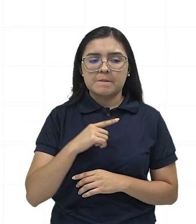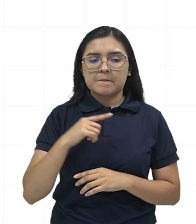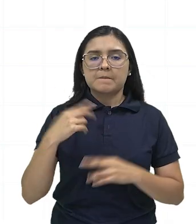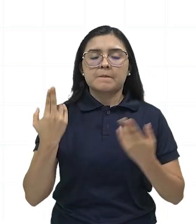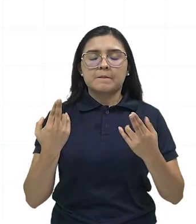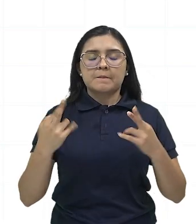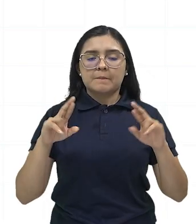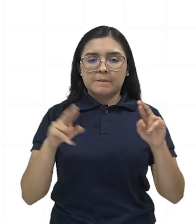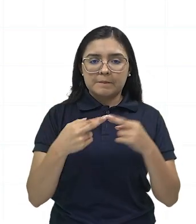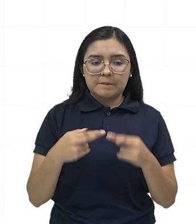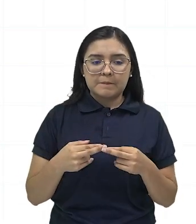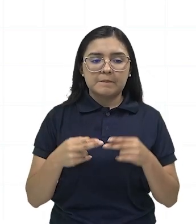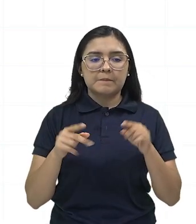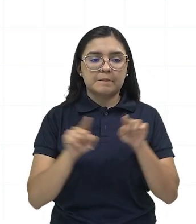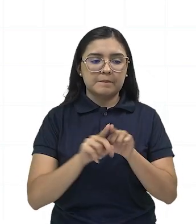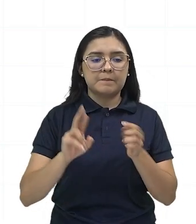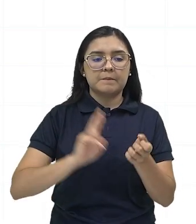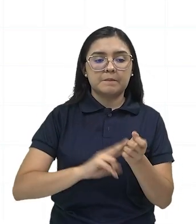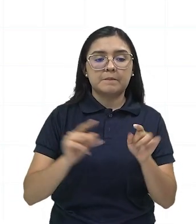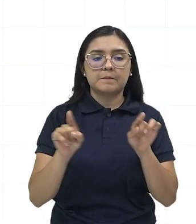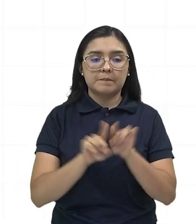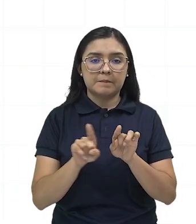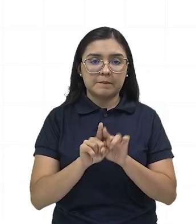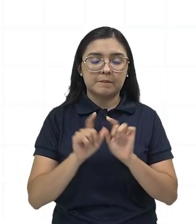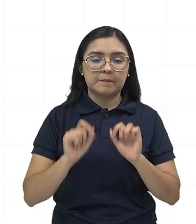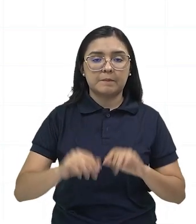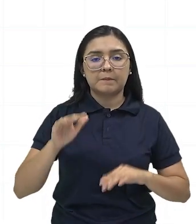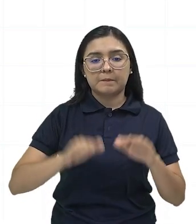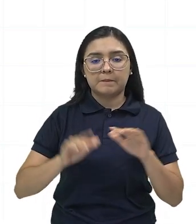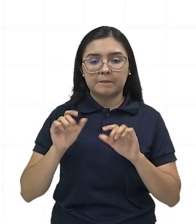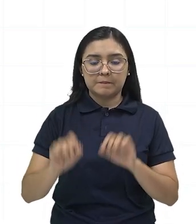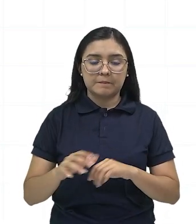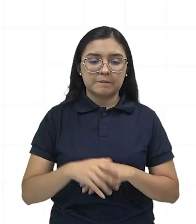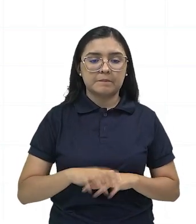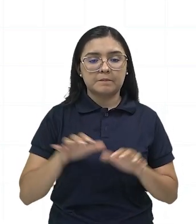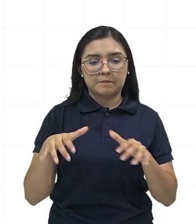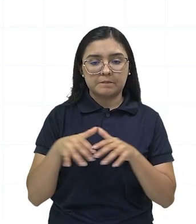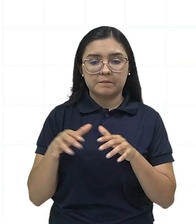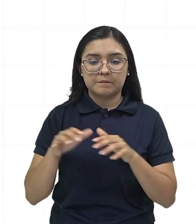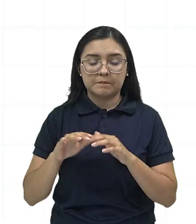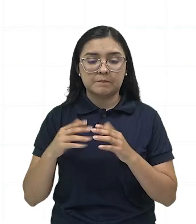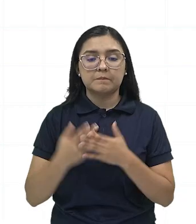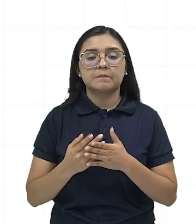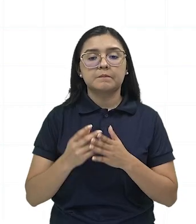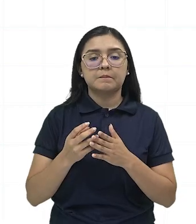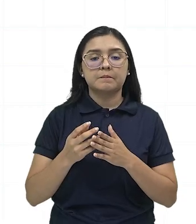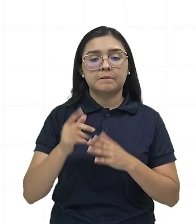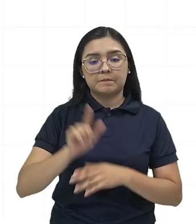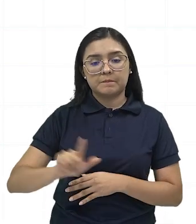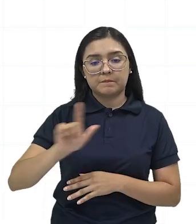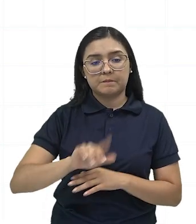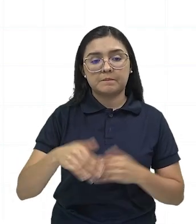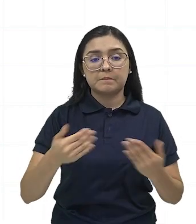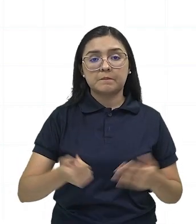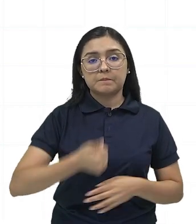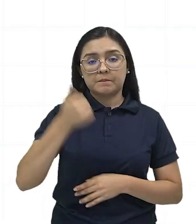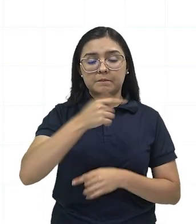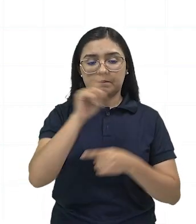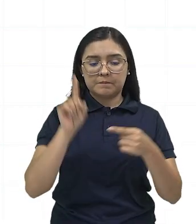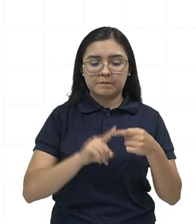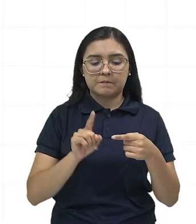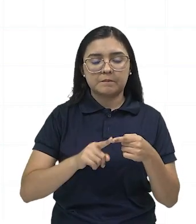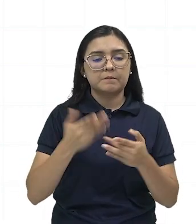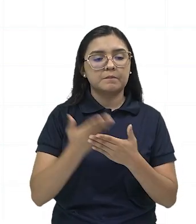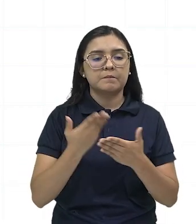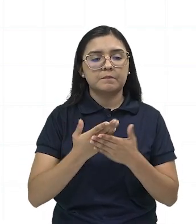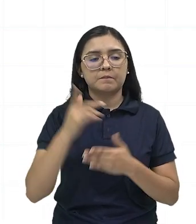foram sendo aprimorados dependendo da escola literária. E o primeiro elemento que nós vamos ver do poema é justamente o ritmo,